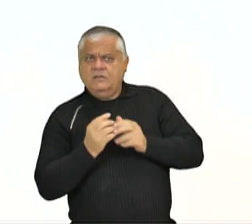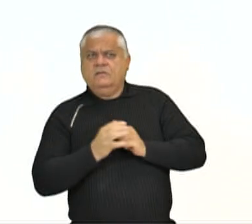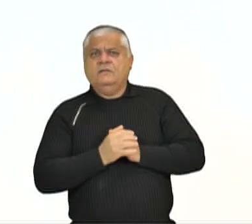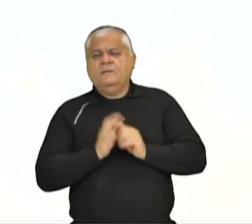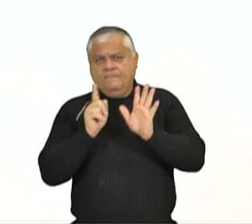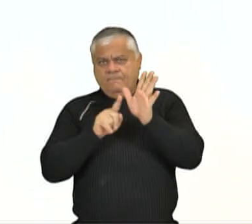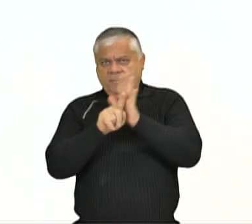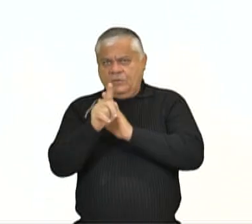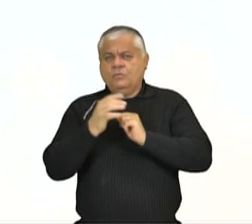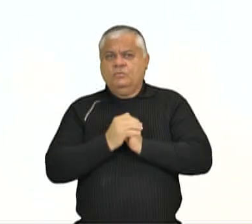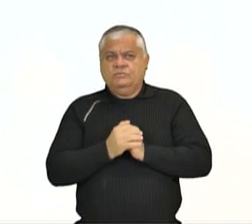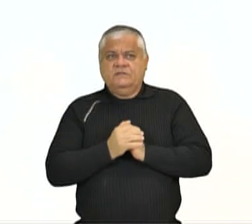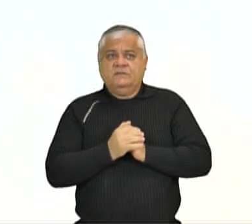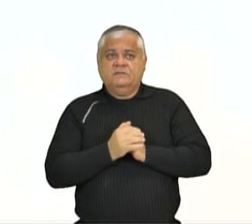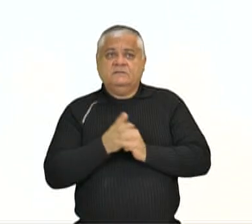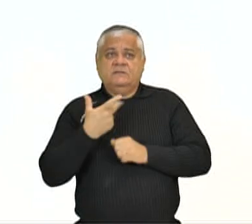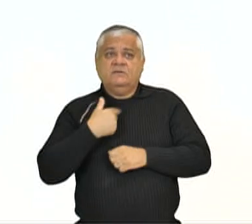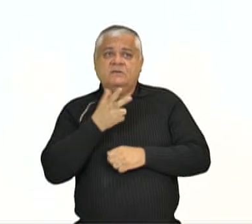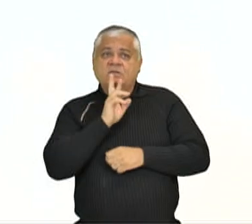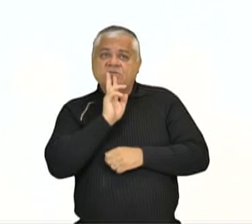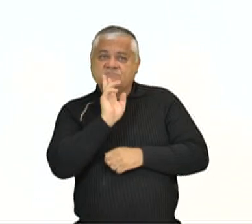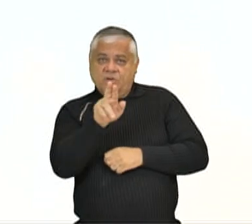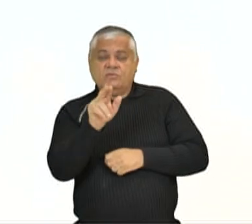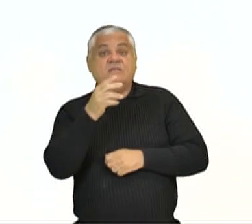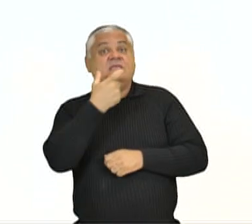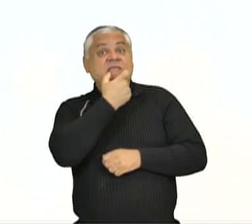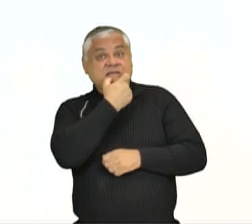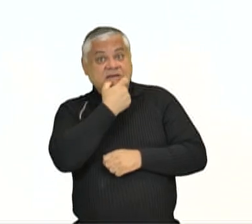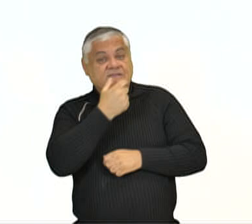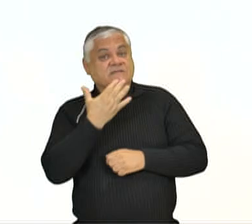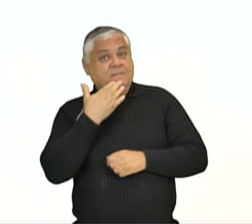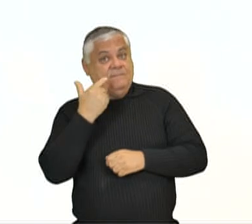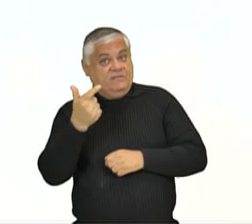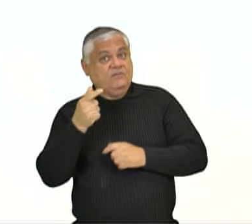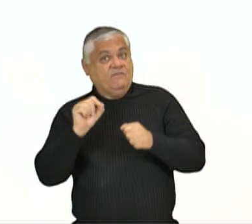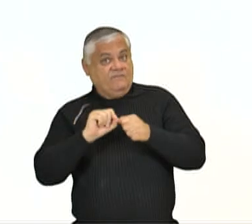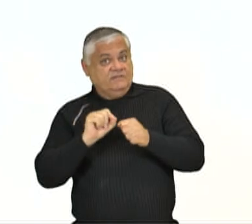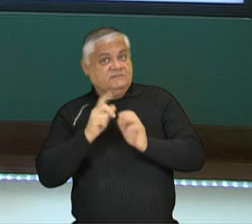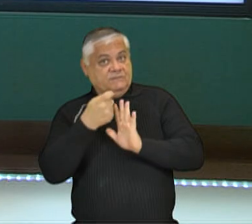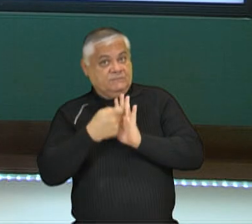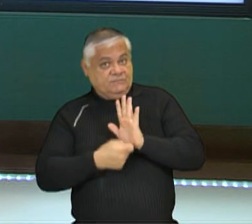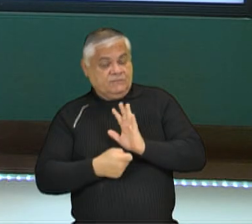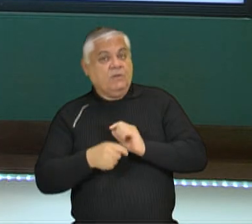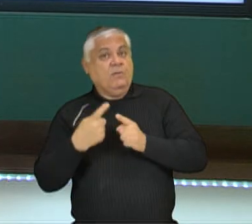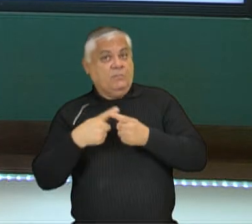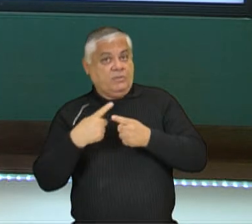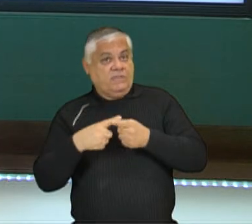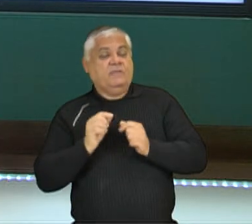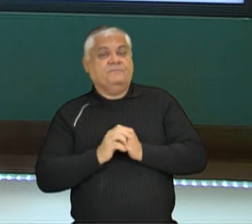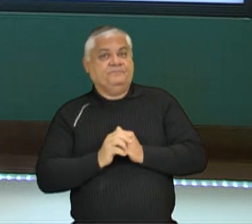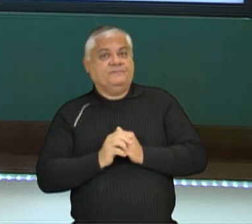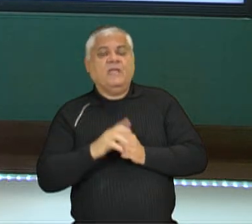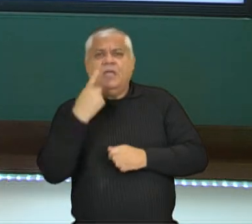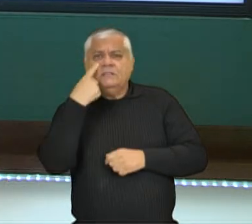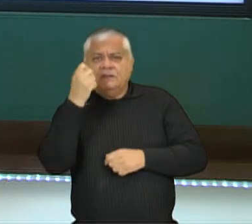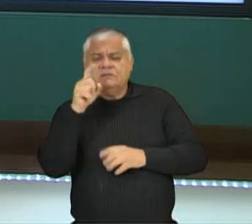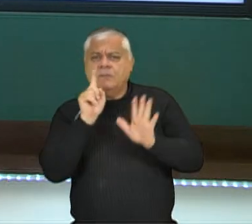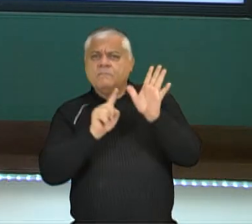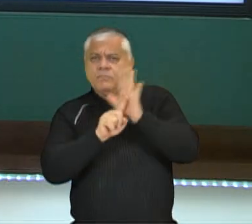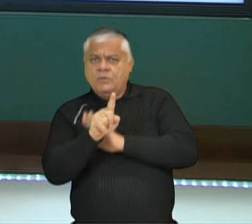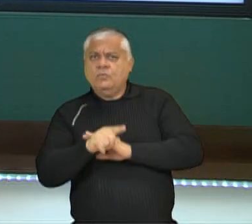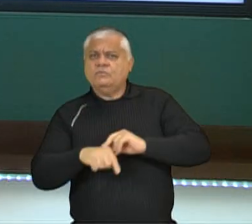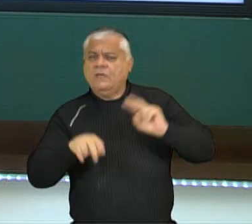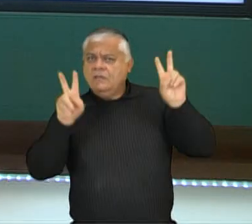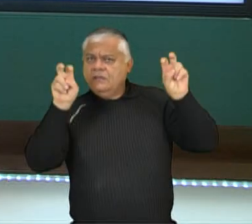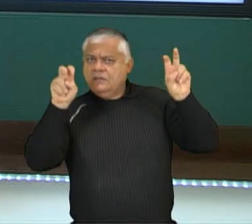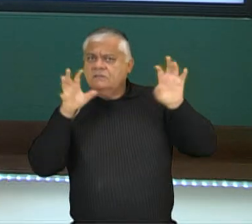money? If they save money, they will be able to restart their lives after prison. Interessante que por mais que seja uma pergunta sobre o texto,